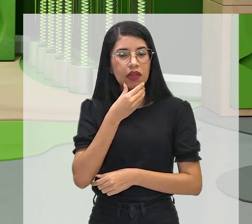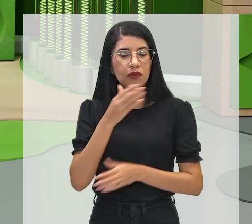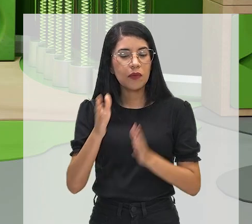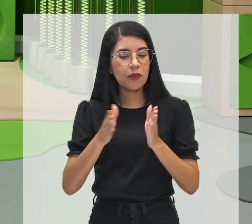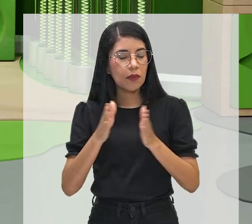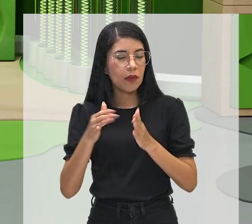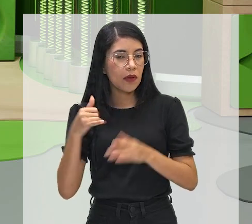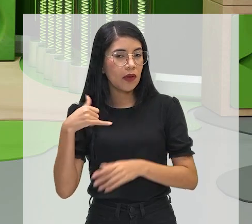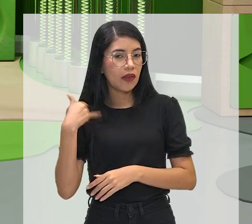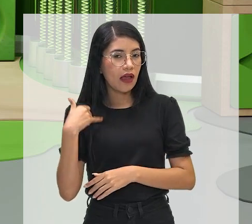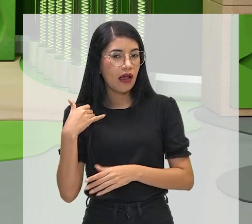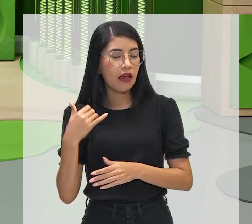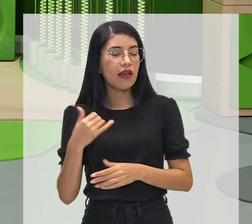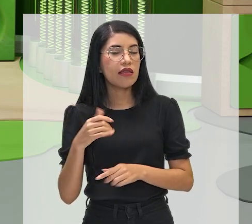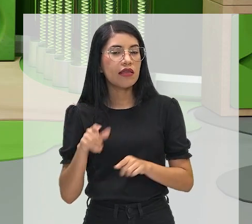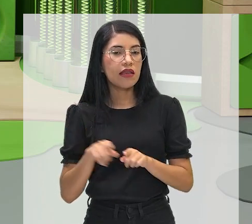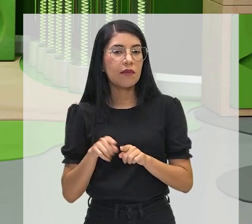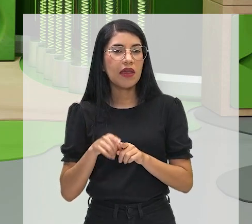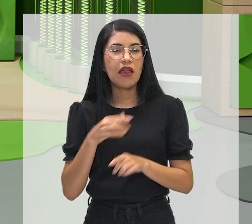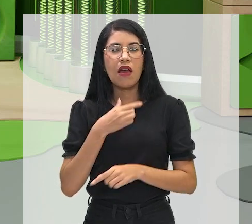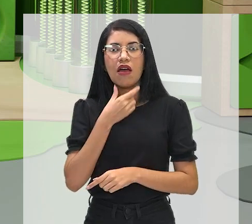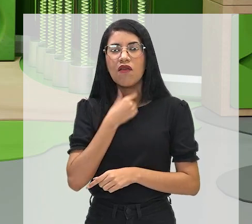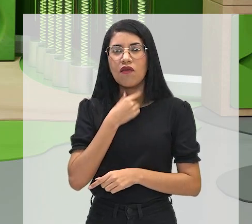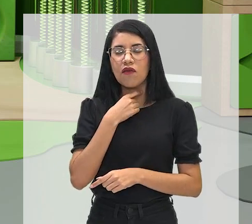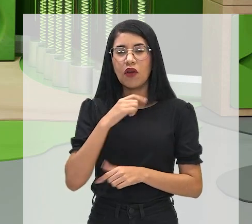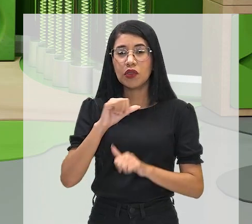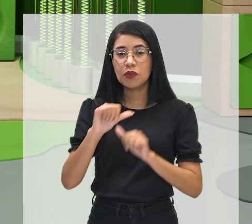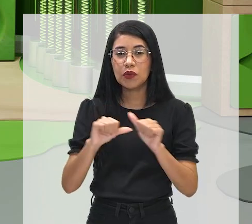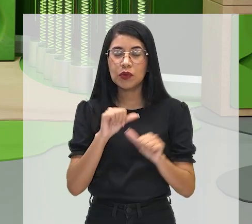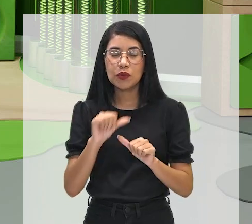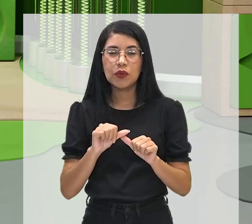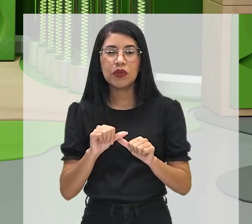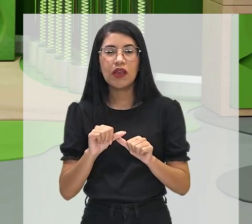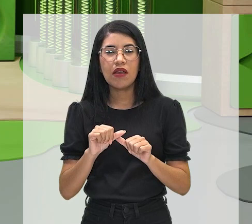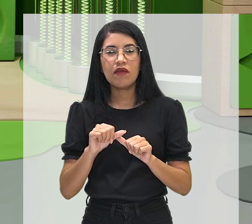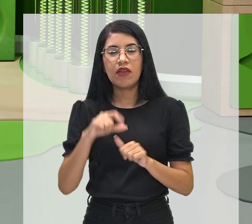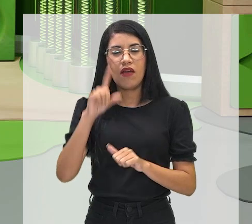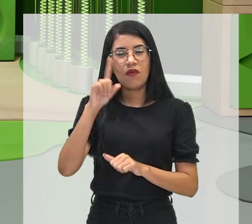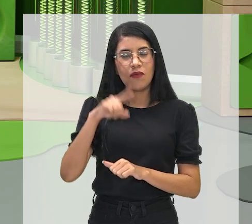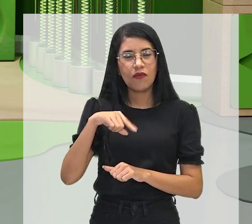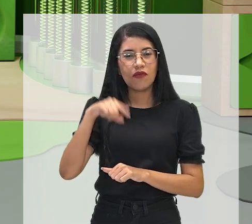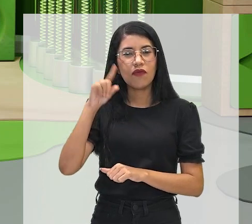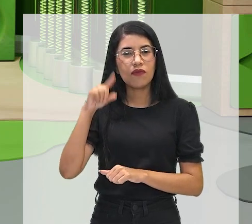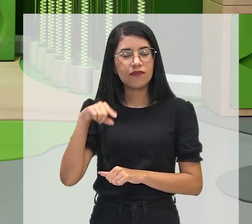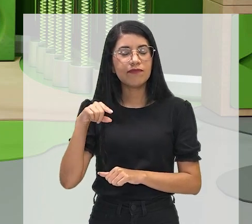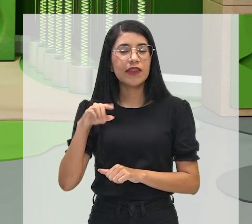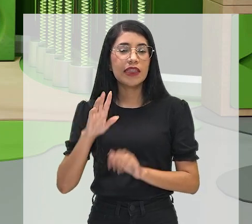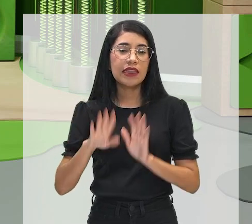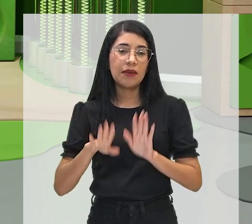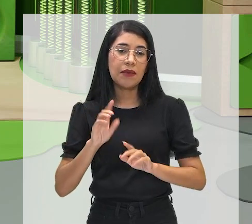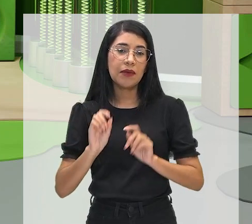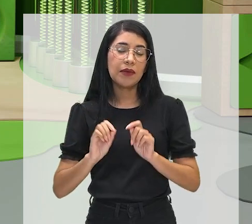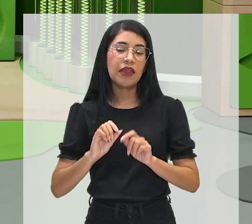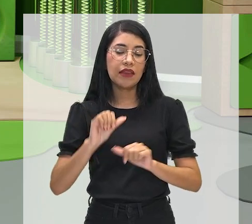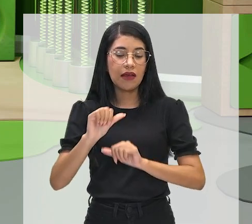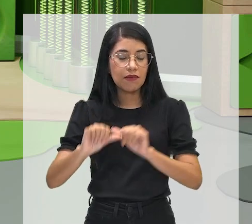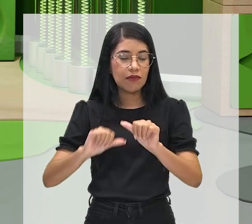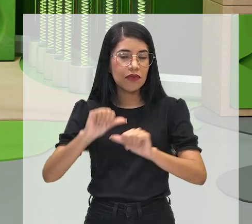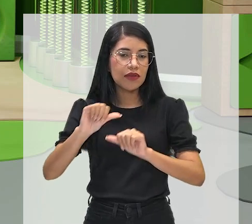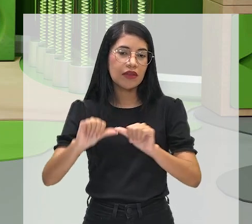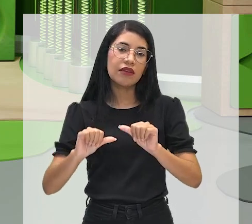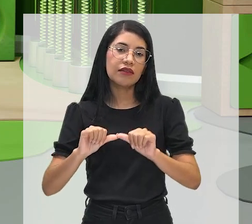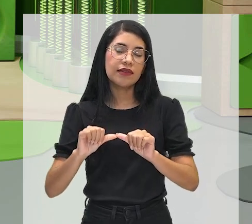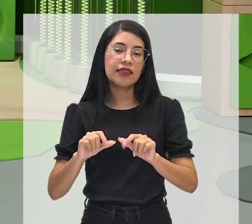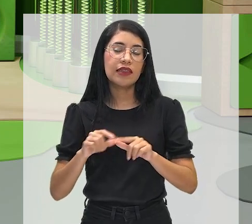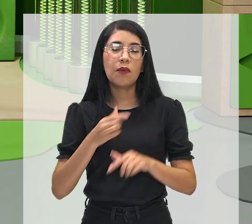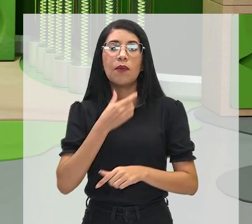da adolescência que a voz fica um pouquinho mais rouca, né? Horas fina, horas mais grossa, porque ele está passando por esse momento de